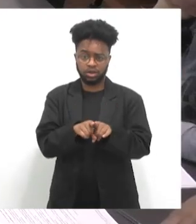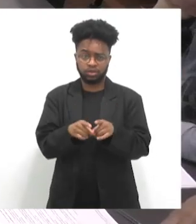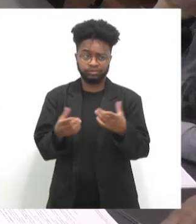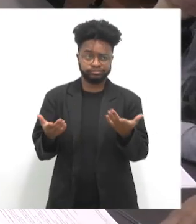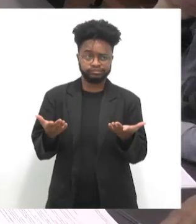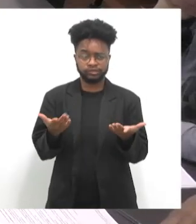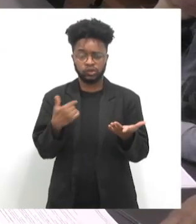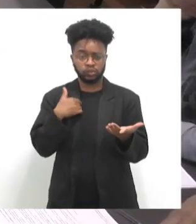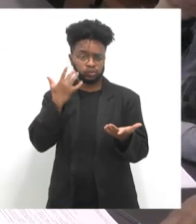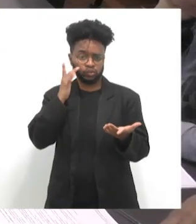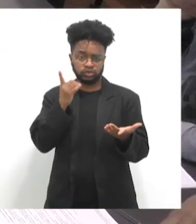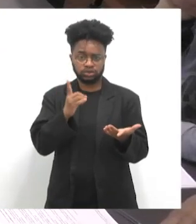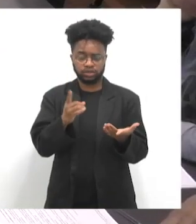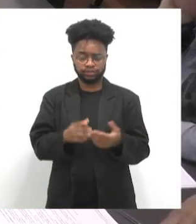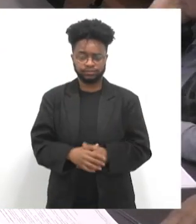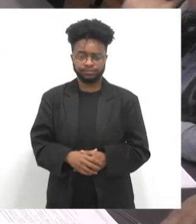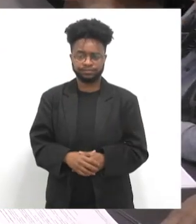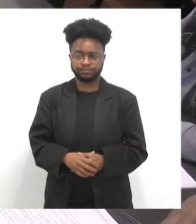Fiquei perdido.